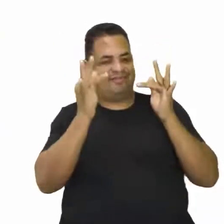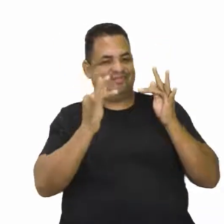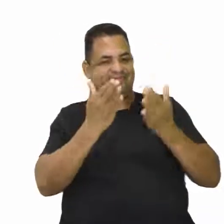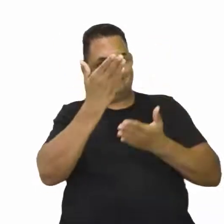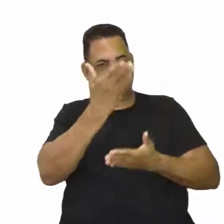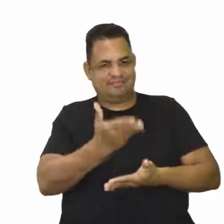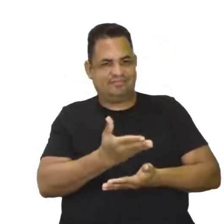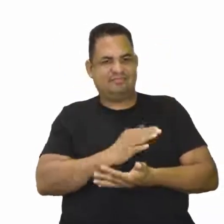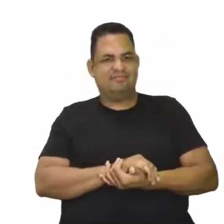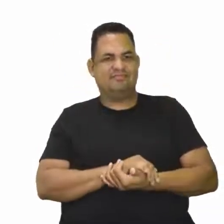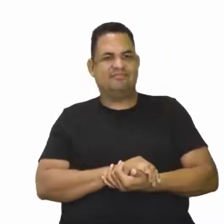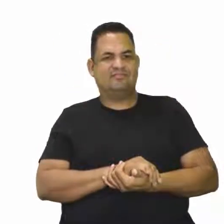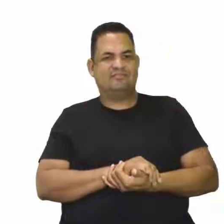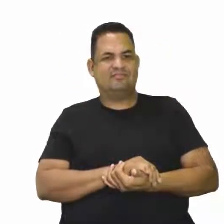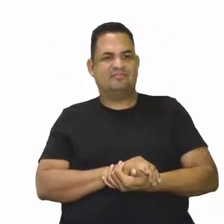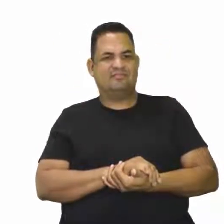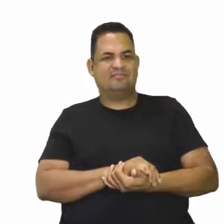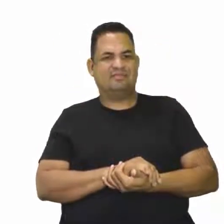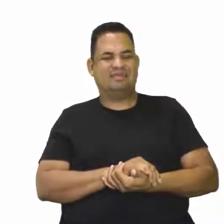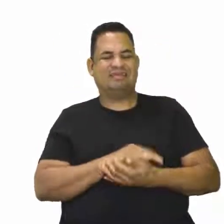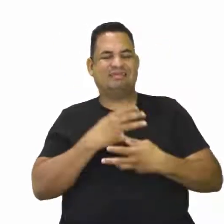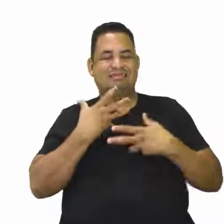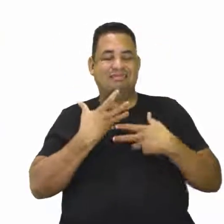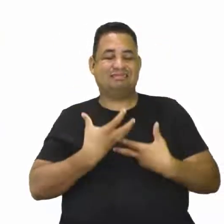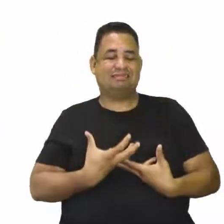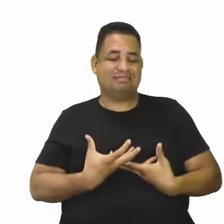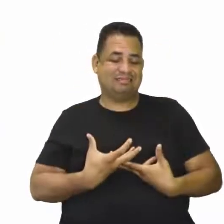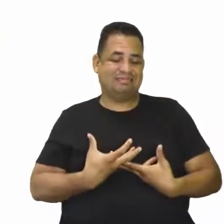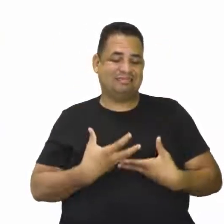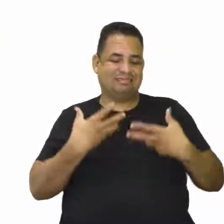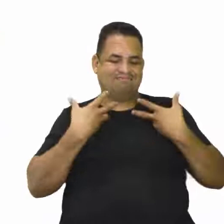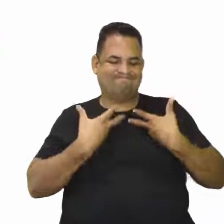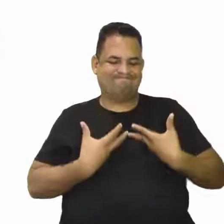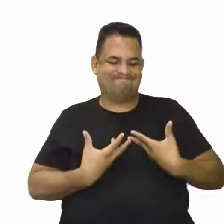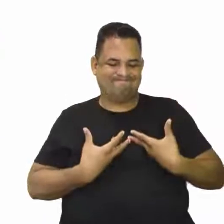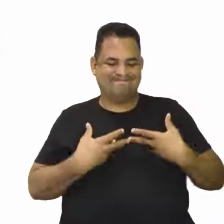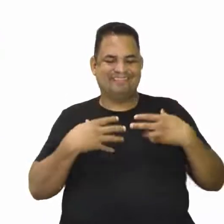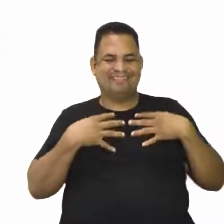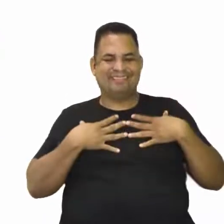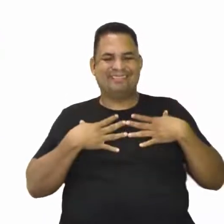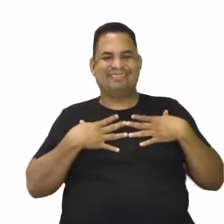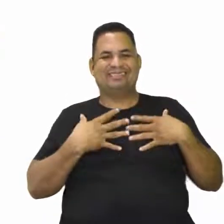muito feliz. Me sinto enfadada, eu me sinto